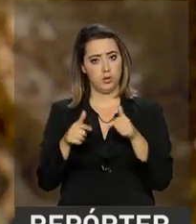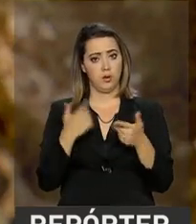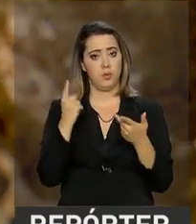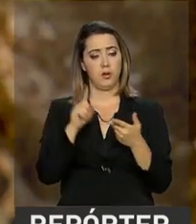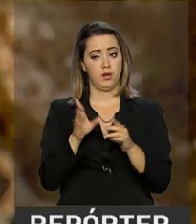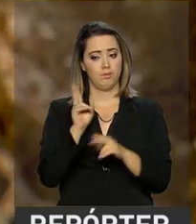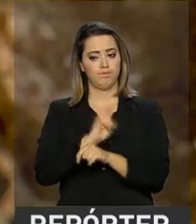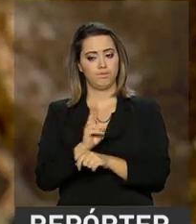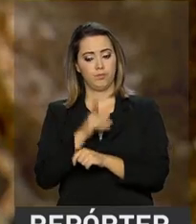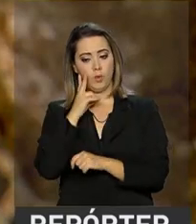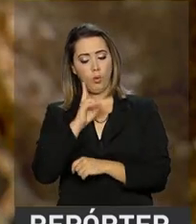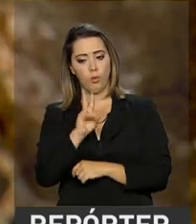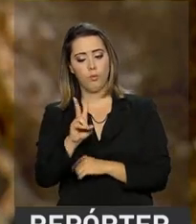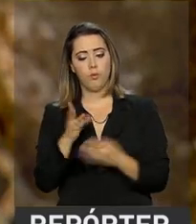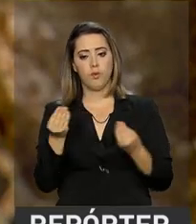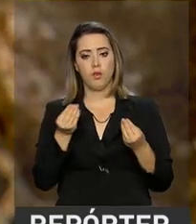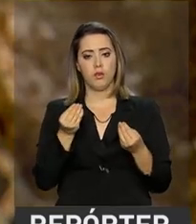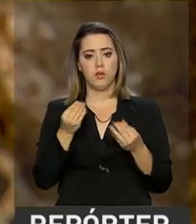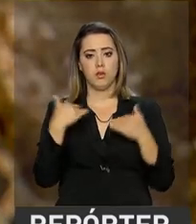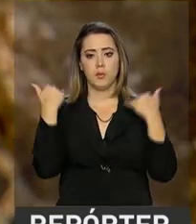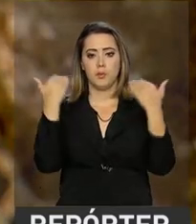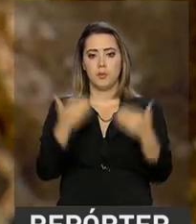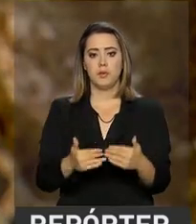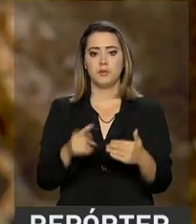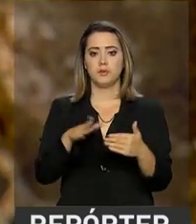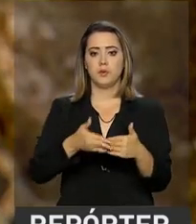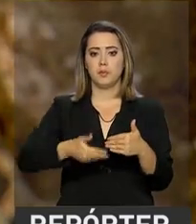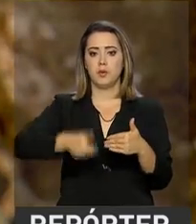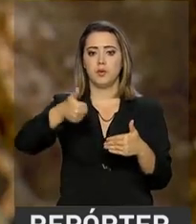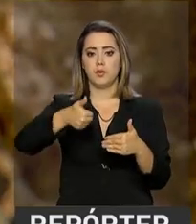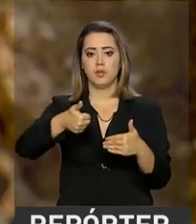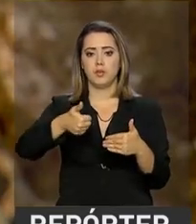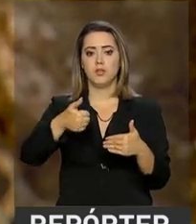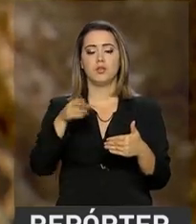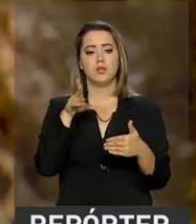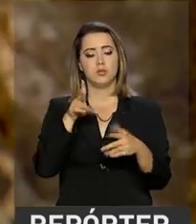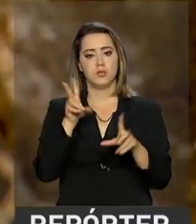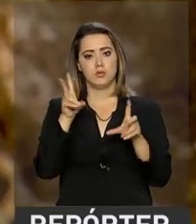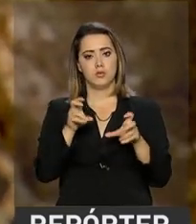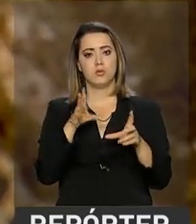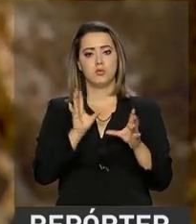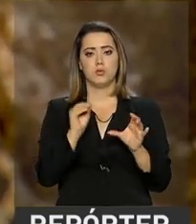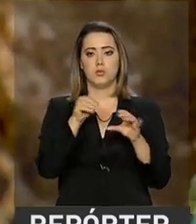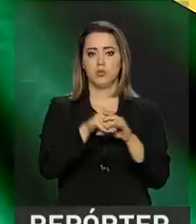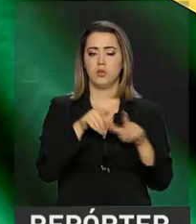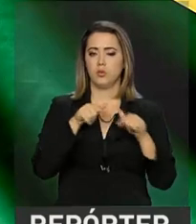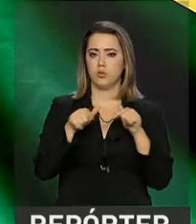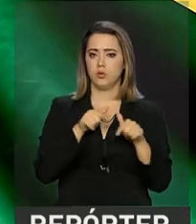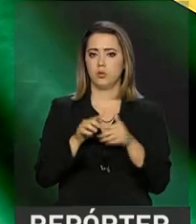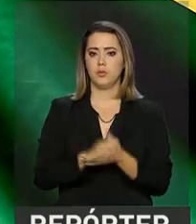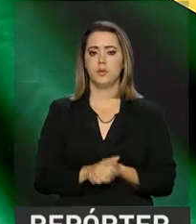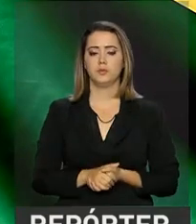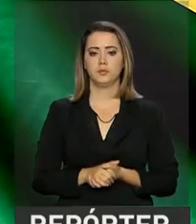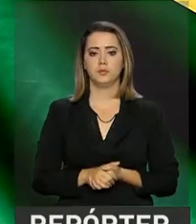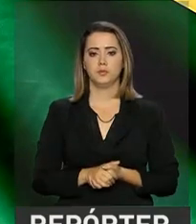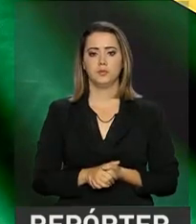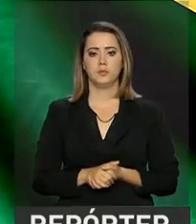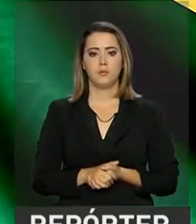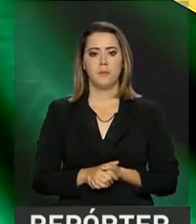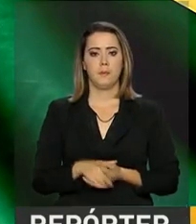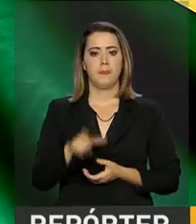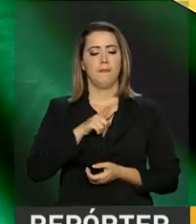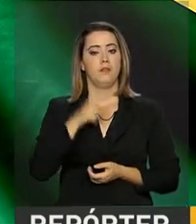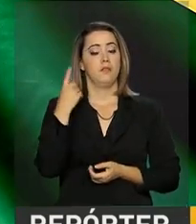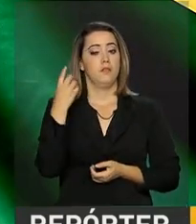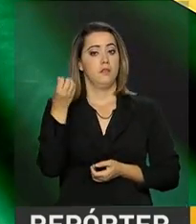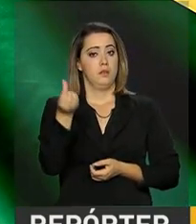acompanhamento deles perante a a melhoria prevista nessa organização do trabalho deles foram pactuados seis